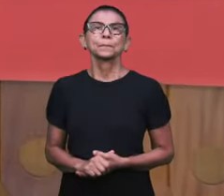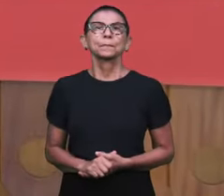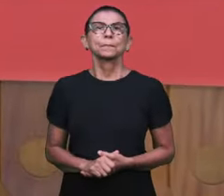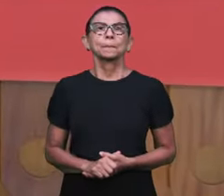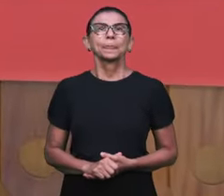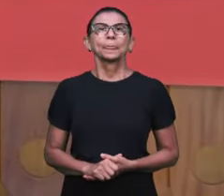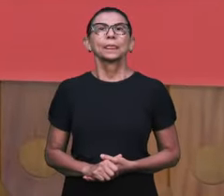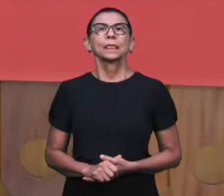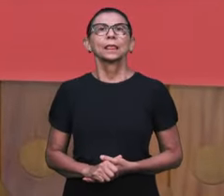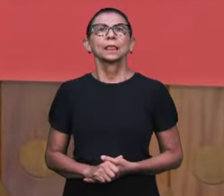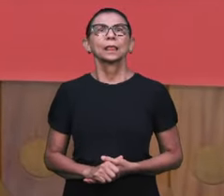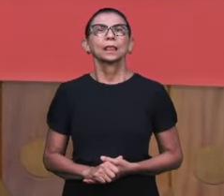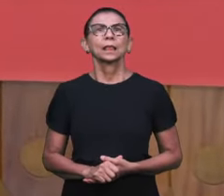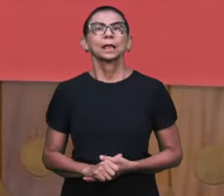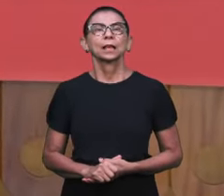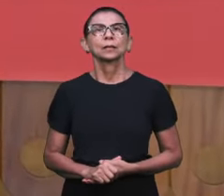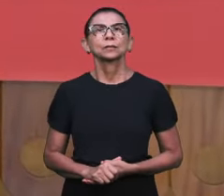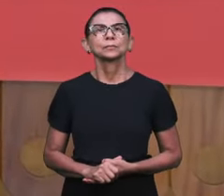né, Abigail,